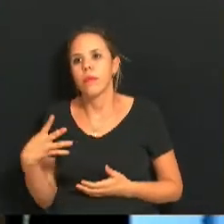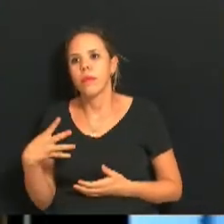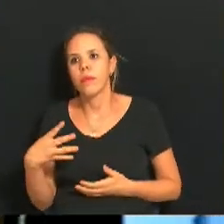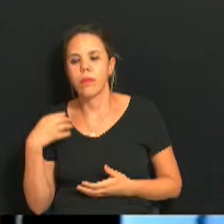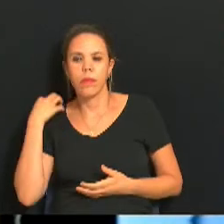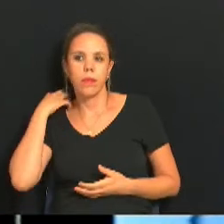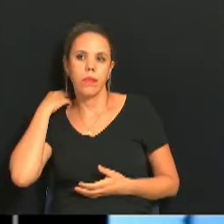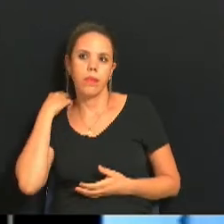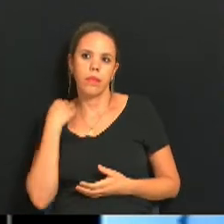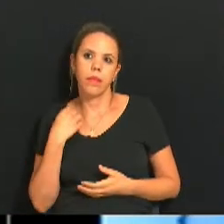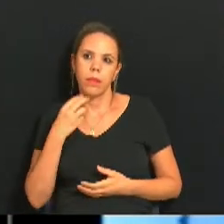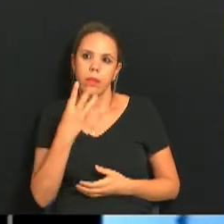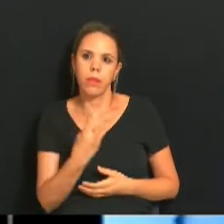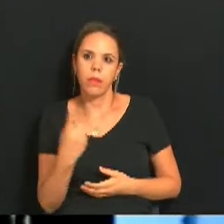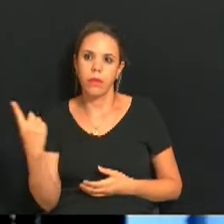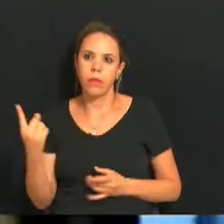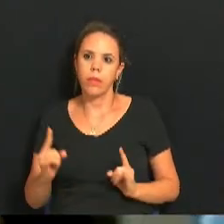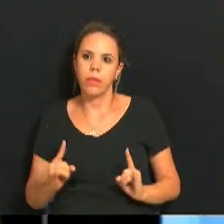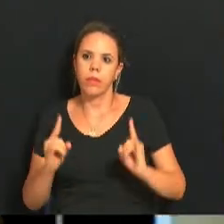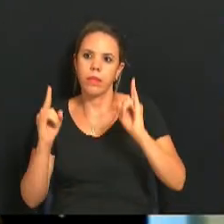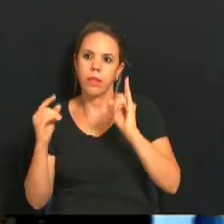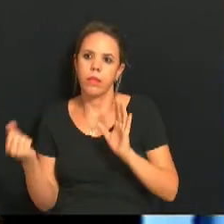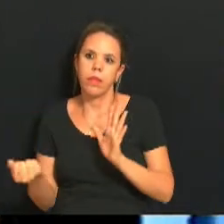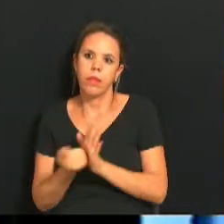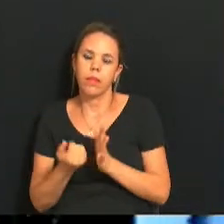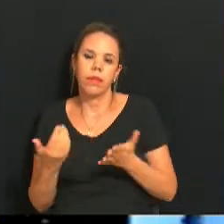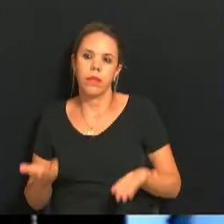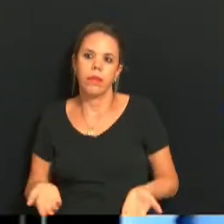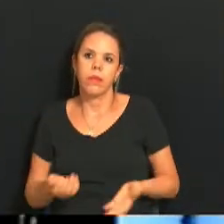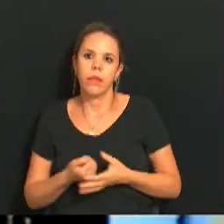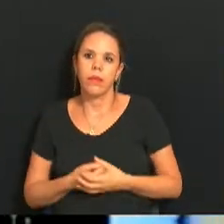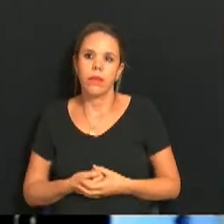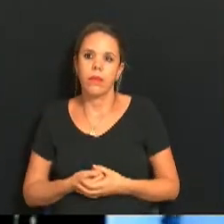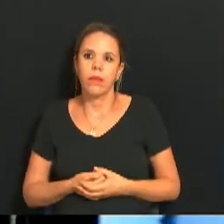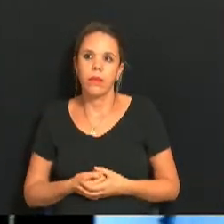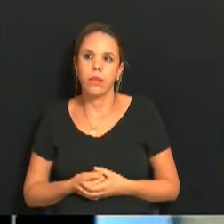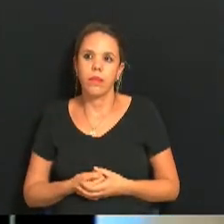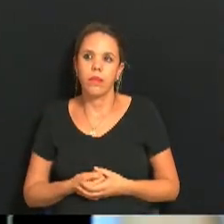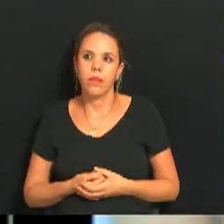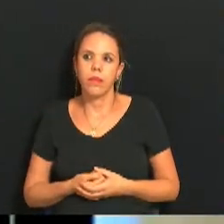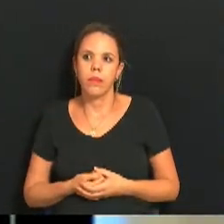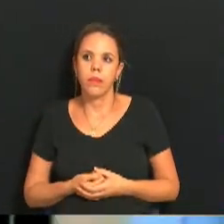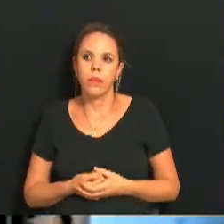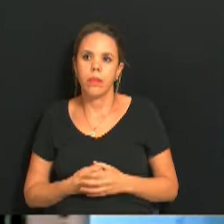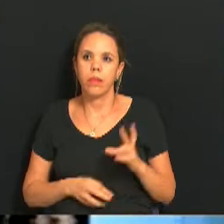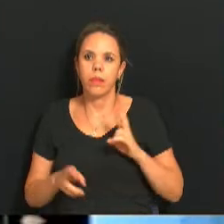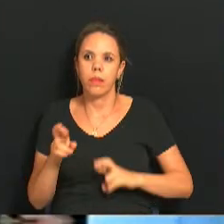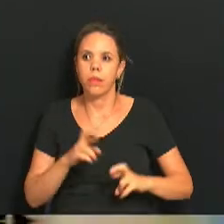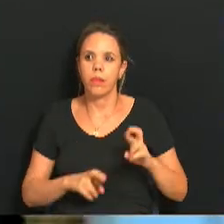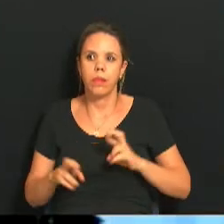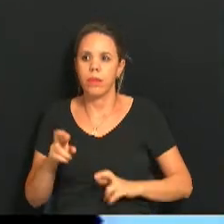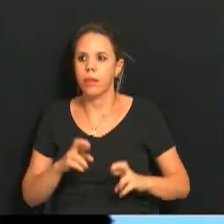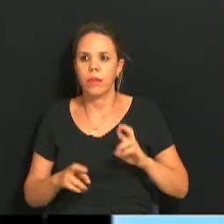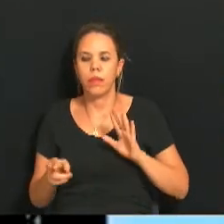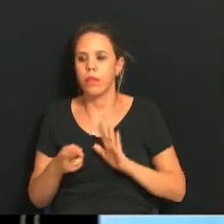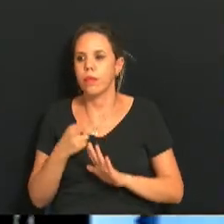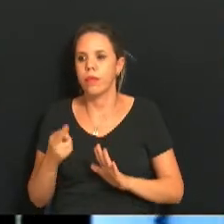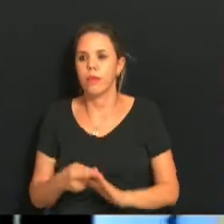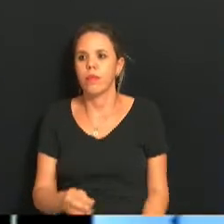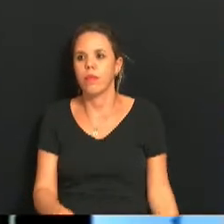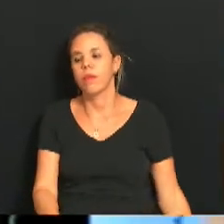tombados mais 31 bem então a questão da revisão das resoluções